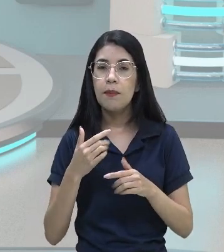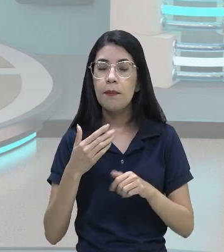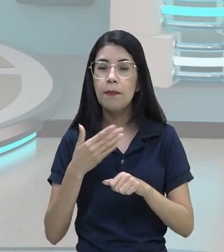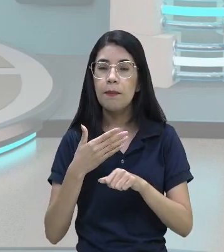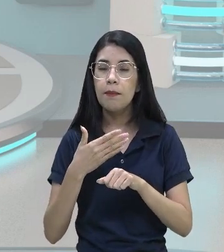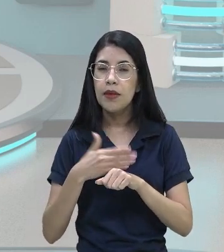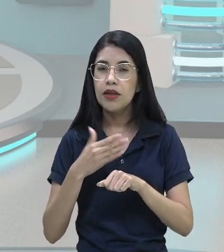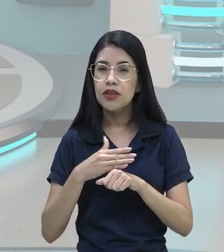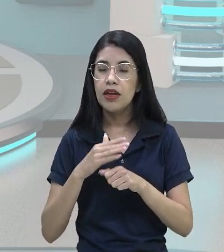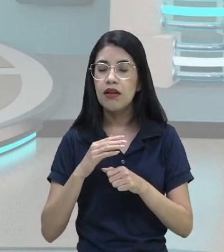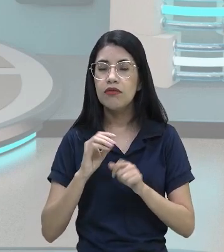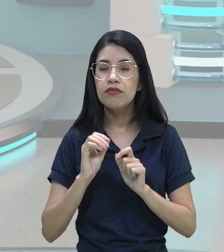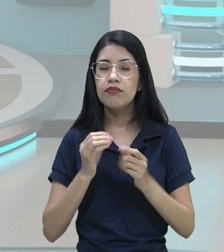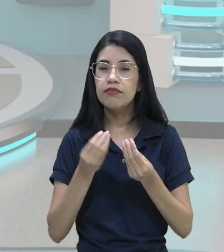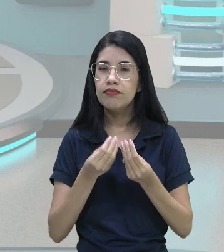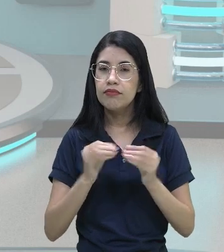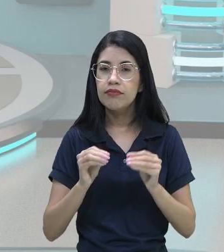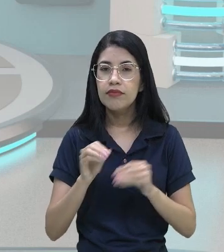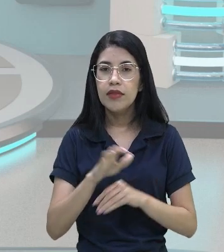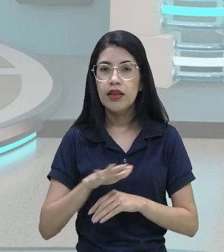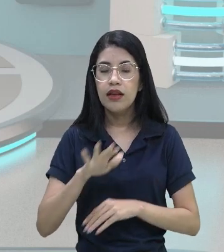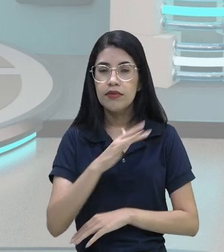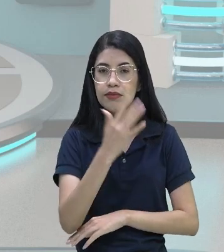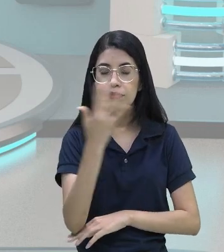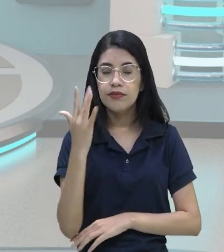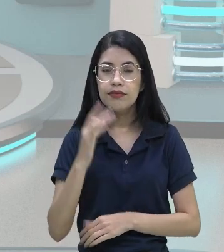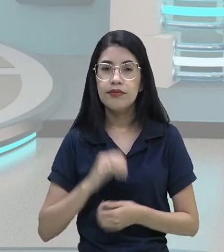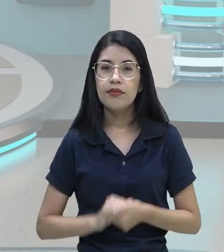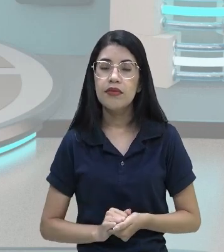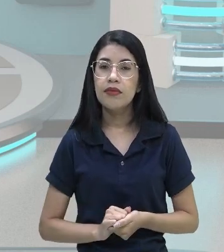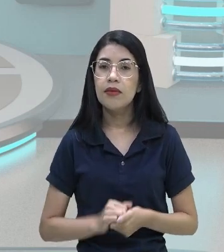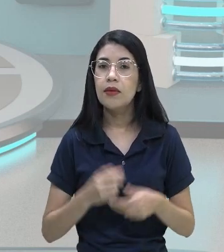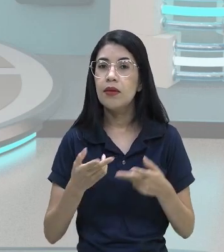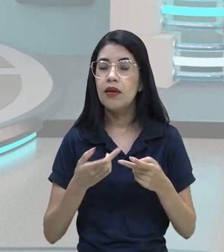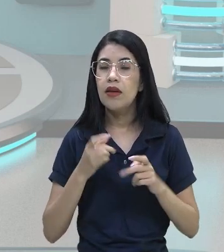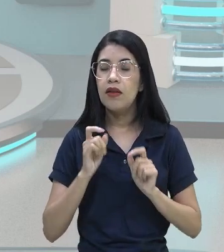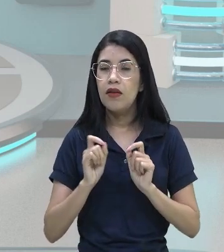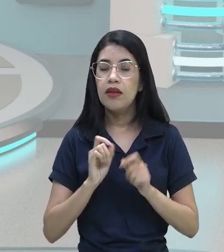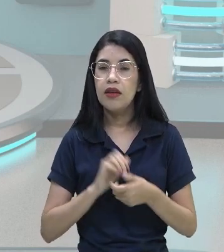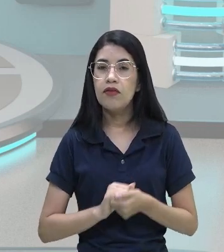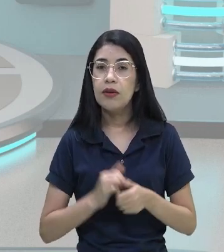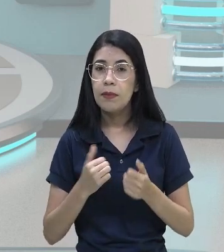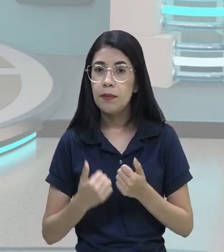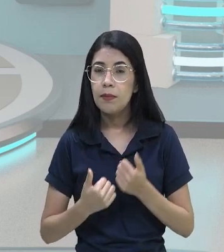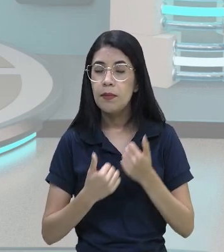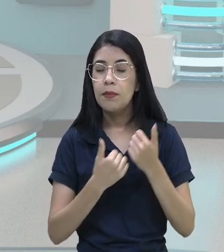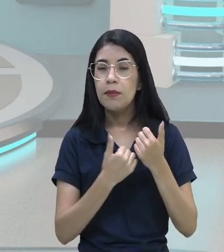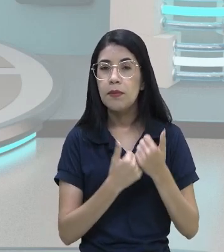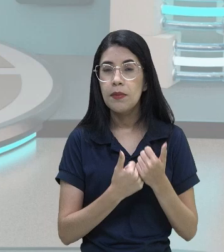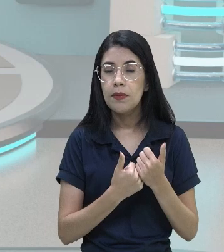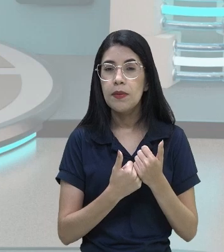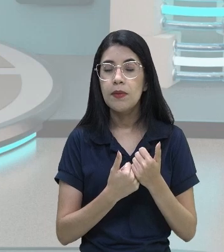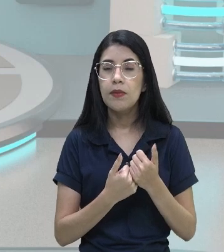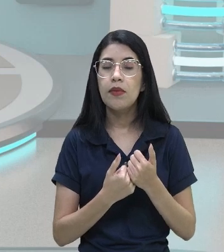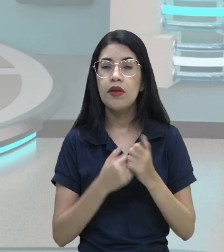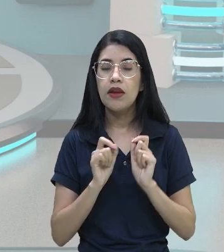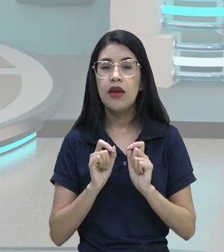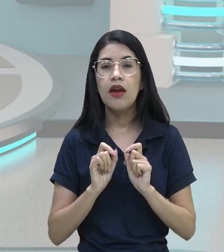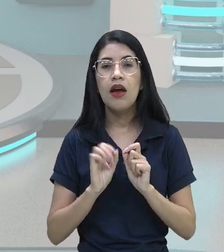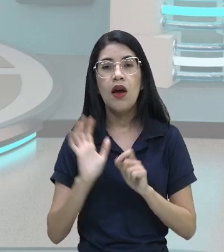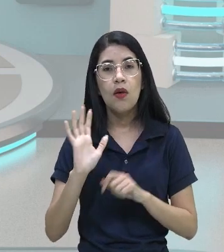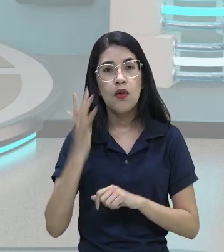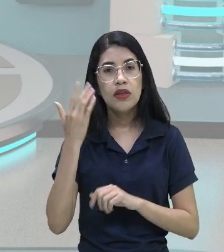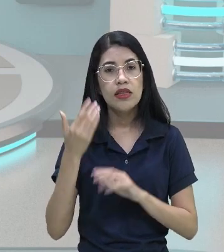meio ambiente, né? Então vejam que aí a ideia foi justamente ancorar, partir de um fato